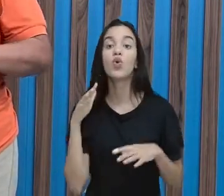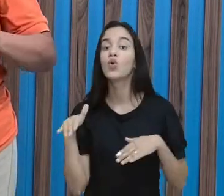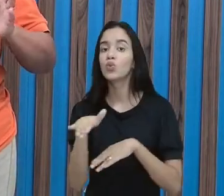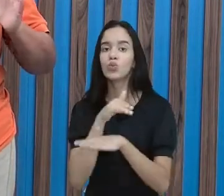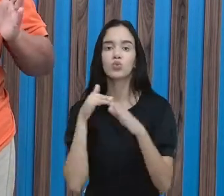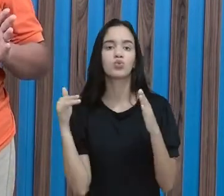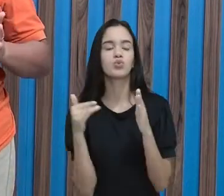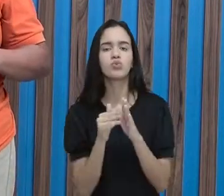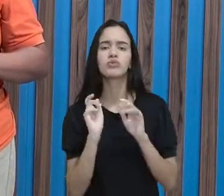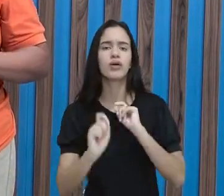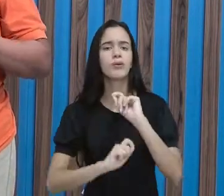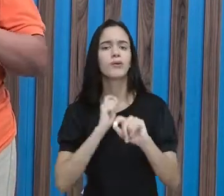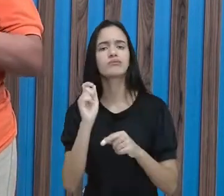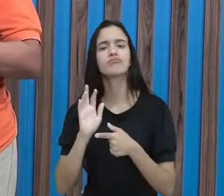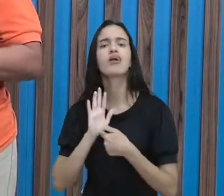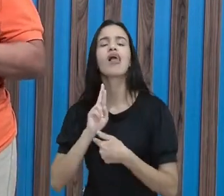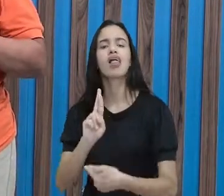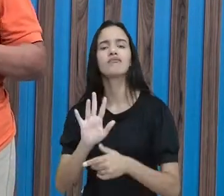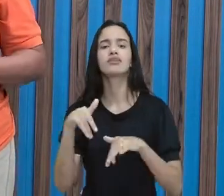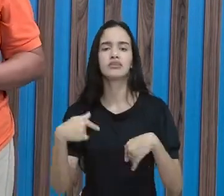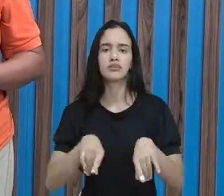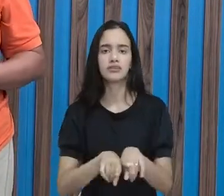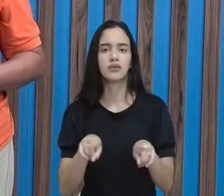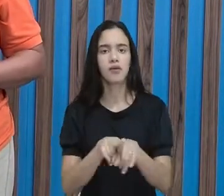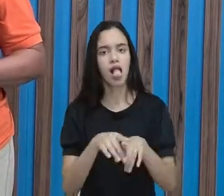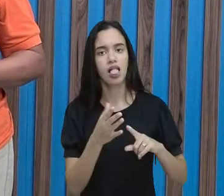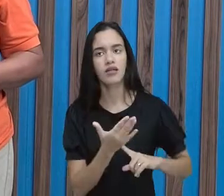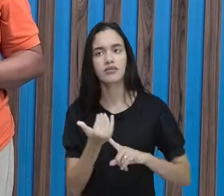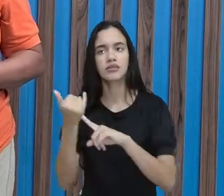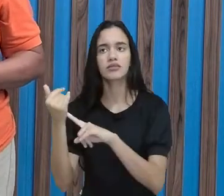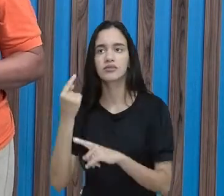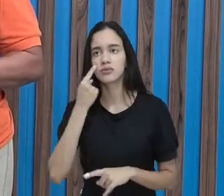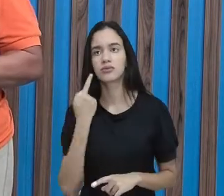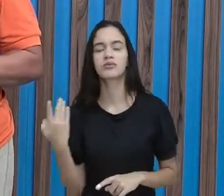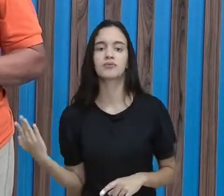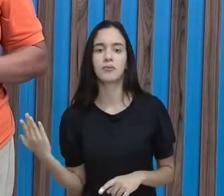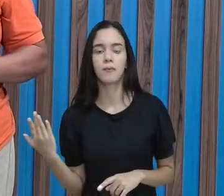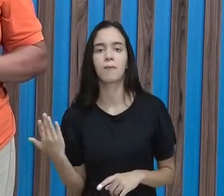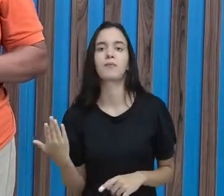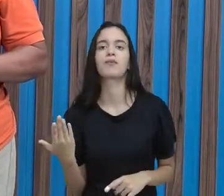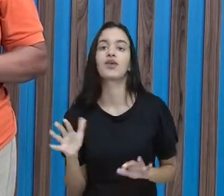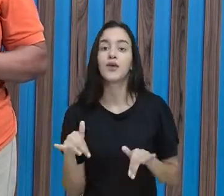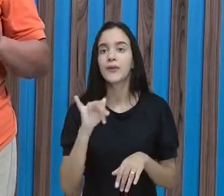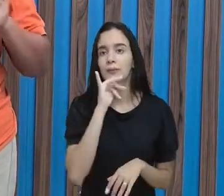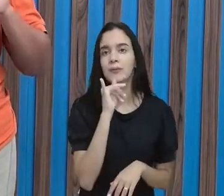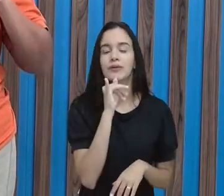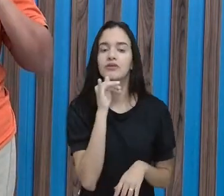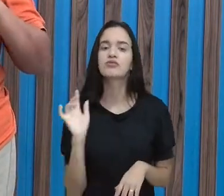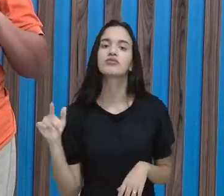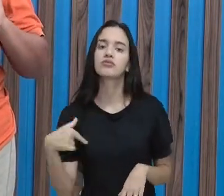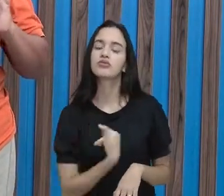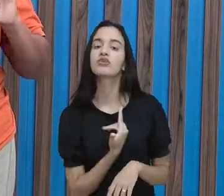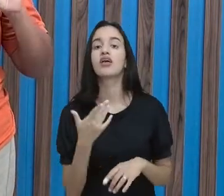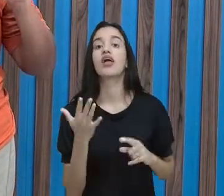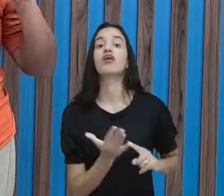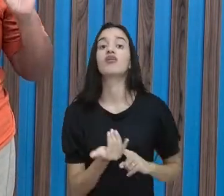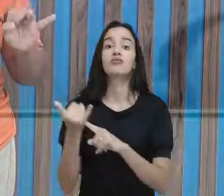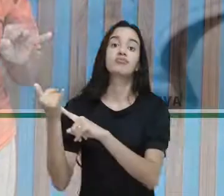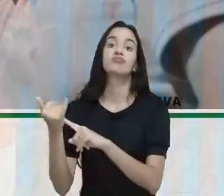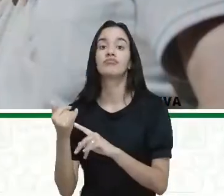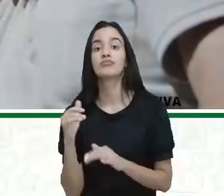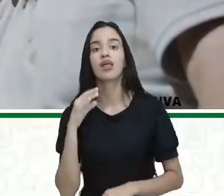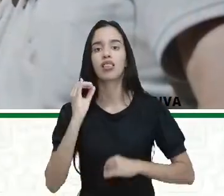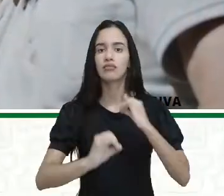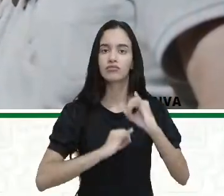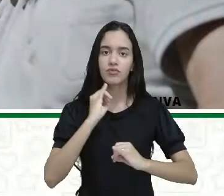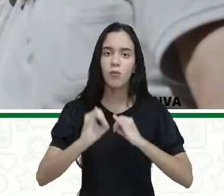isso são referências também à tecnologia. Por exemplo, nós temos influência da tecnologia na